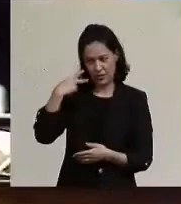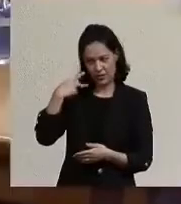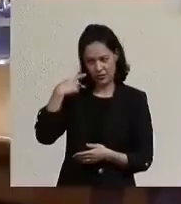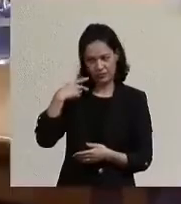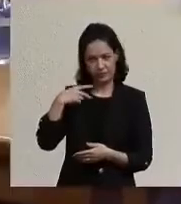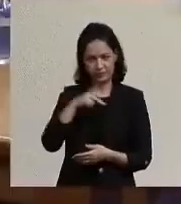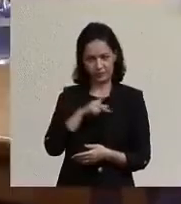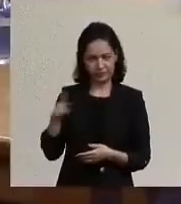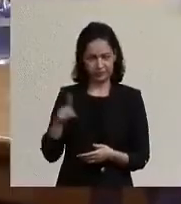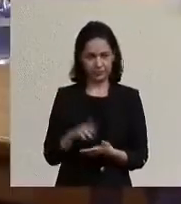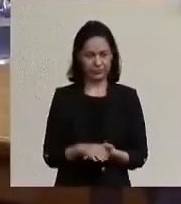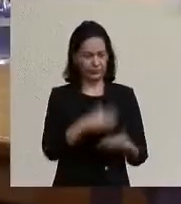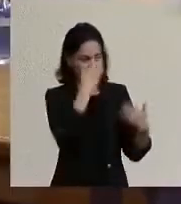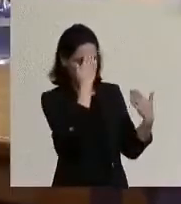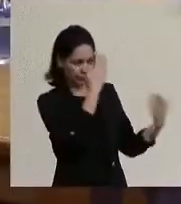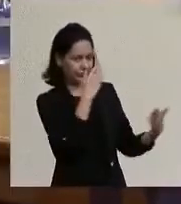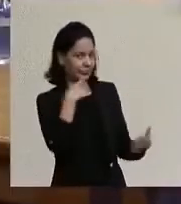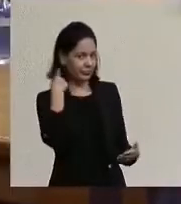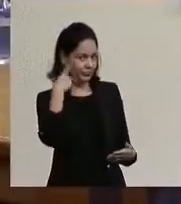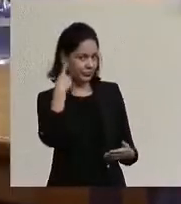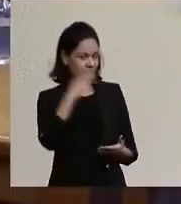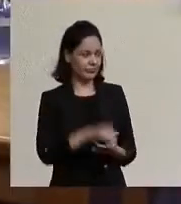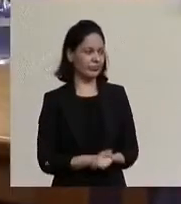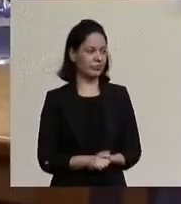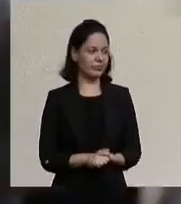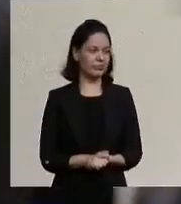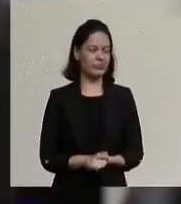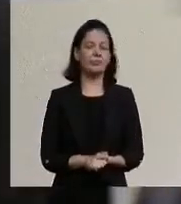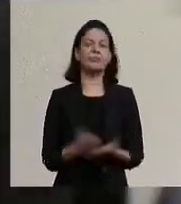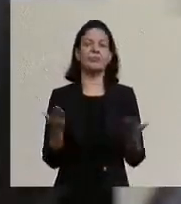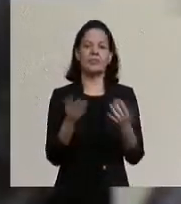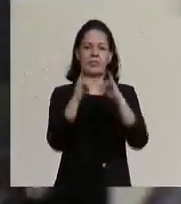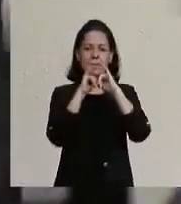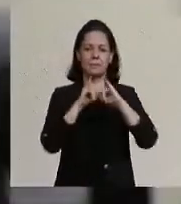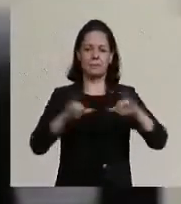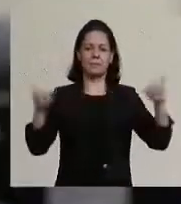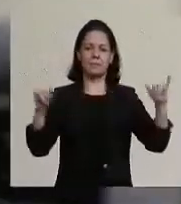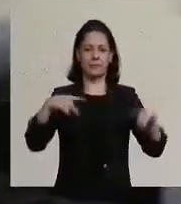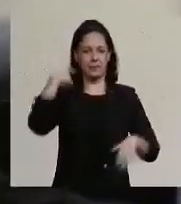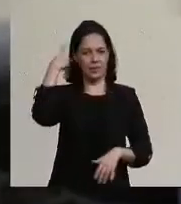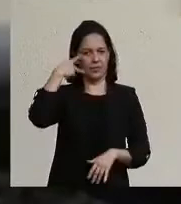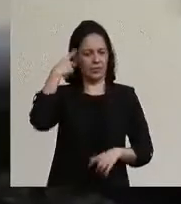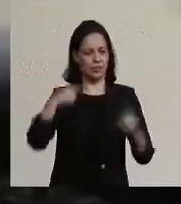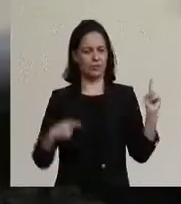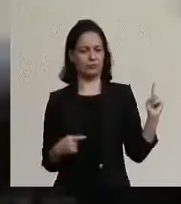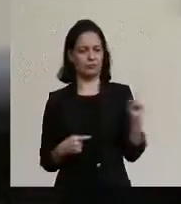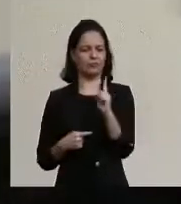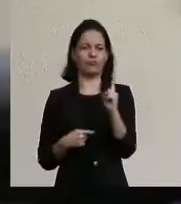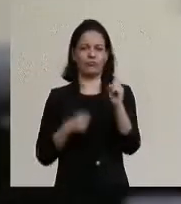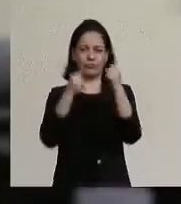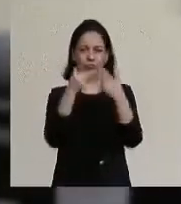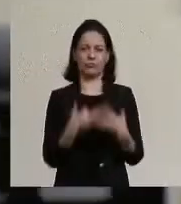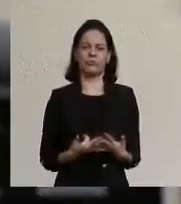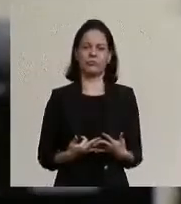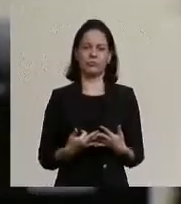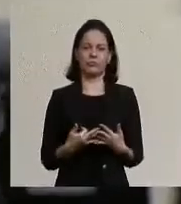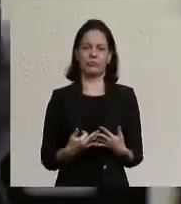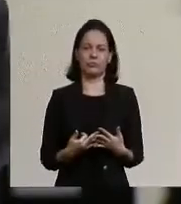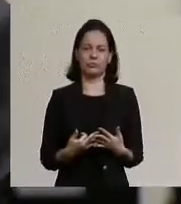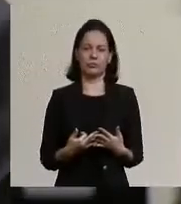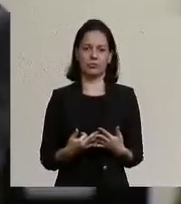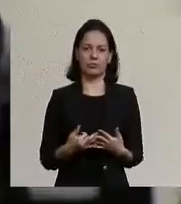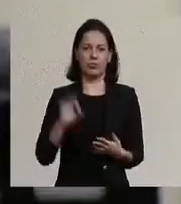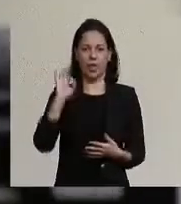Obrigado vereadora pela parte agora eu vou responder o vereador que que citou